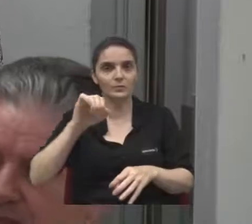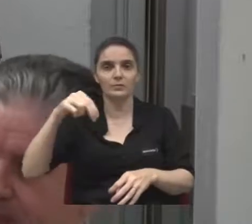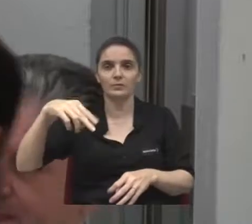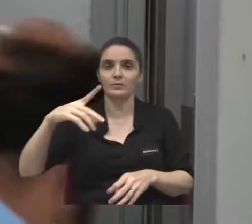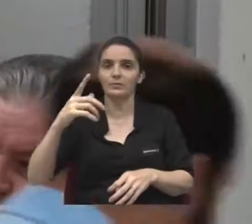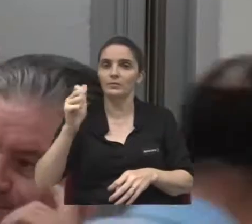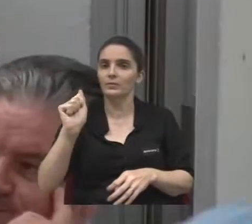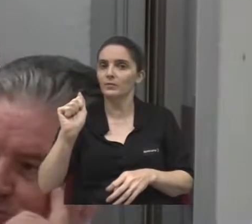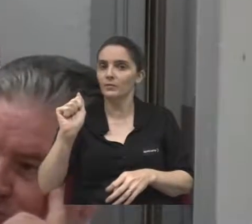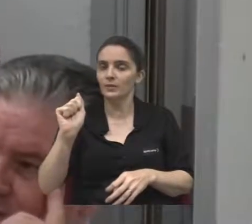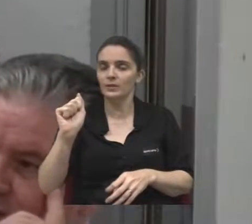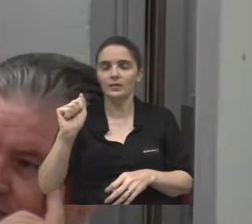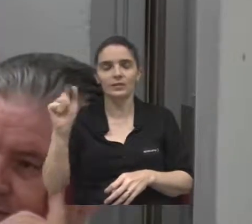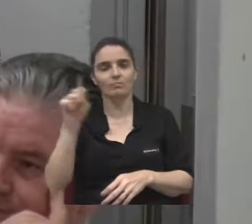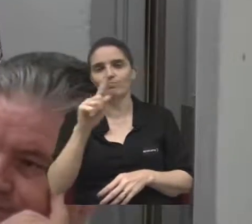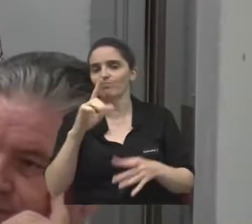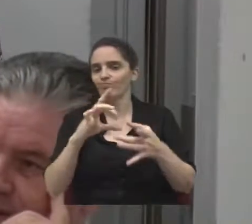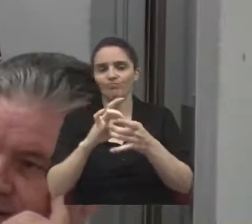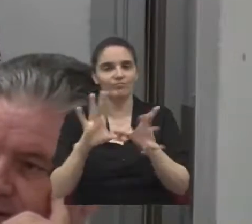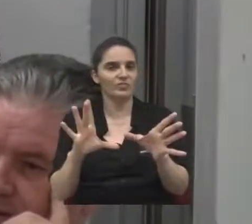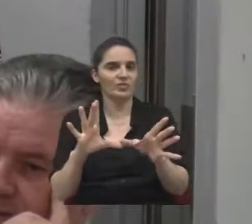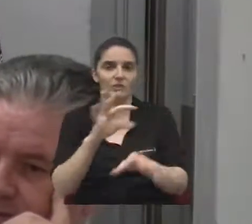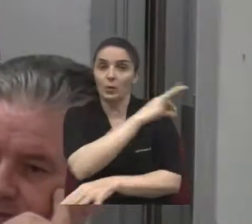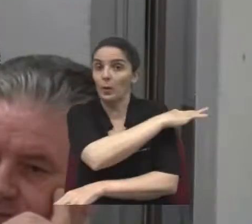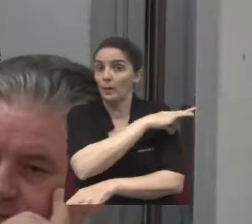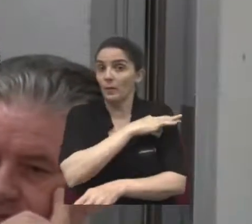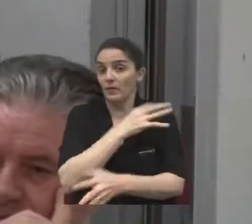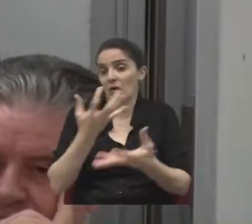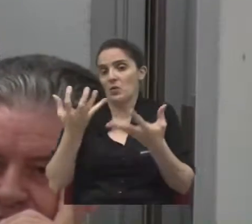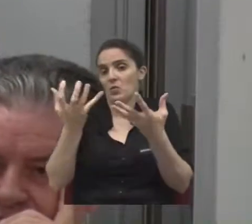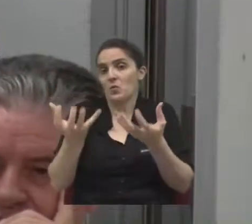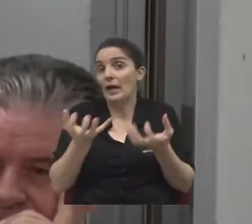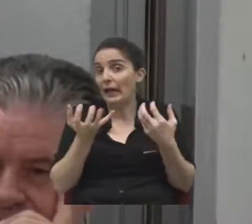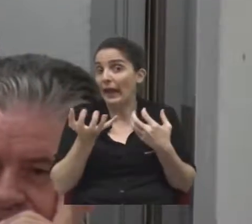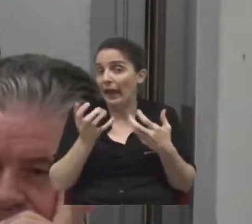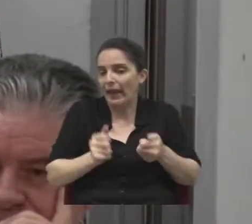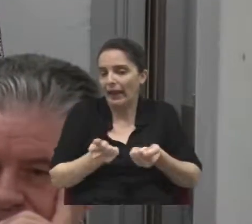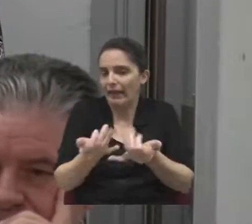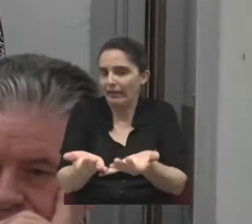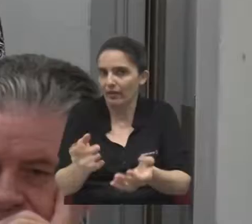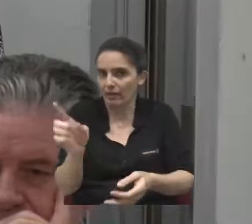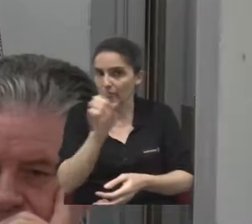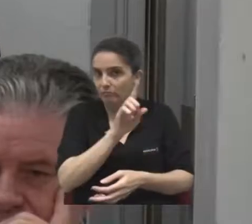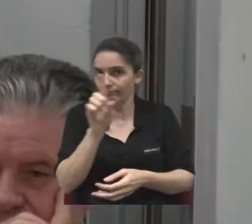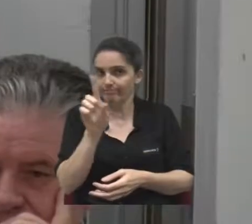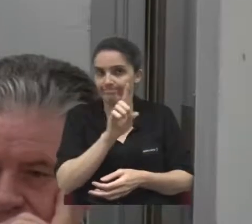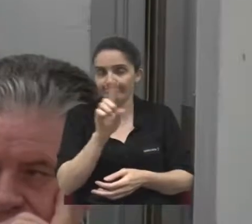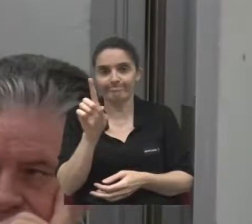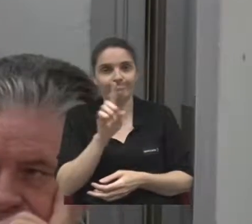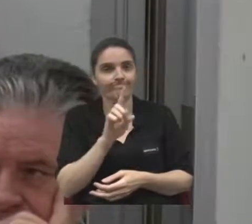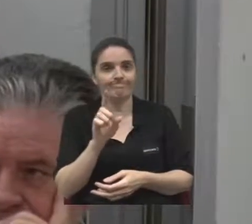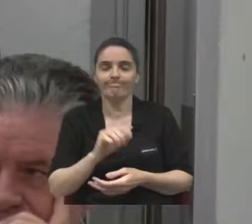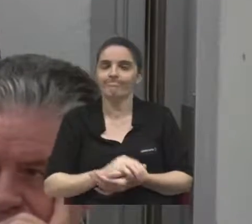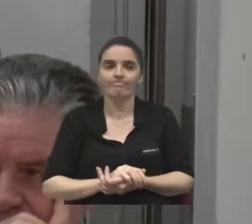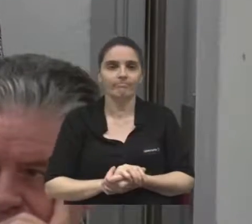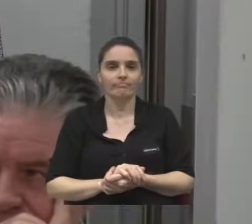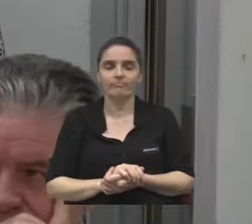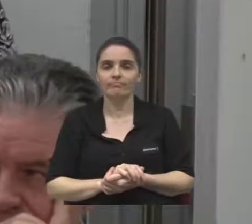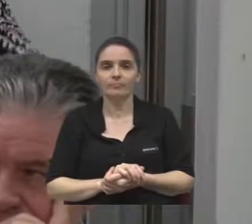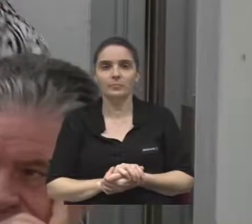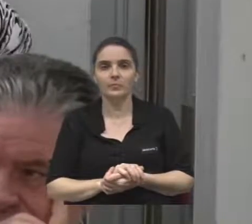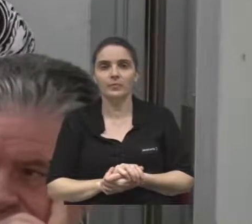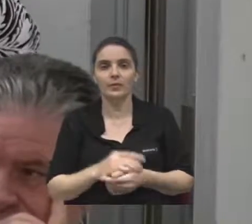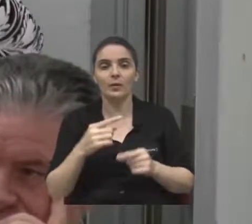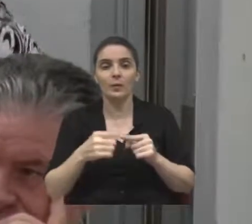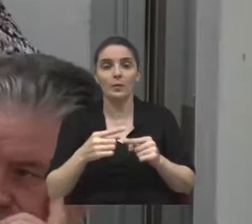Então, não foi porque o prefeito quis dar, não foi o prefeito que deu nada para o movimento sem terra, porque a área